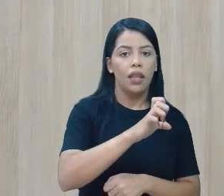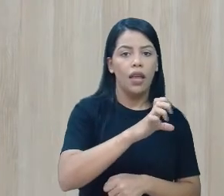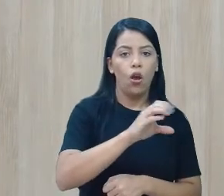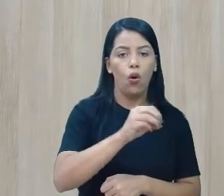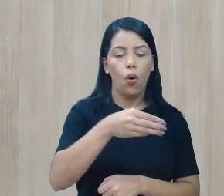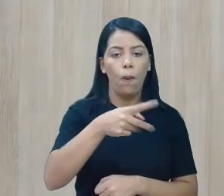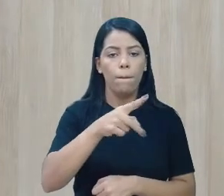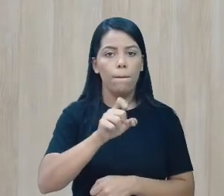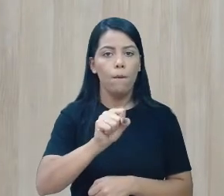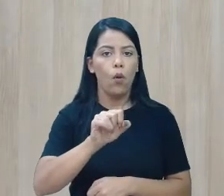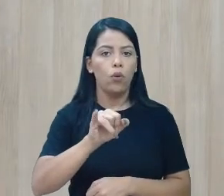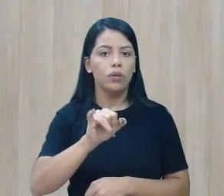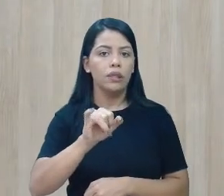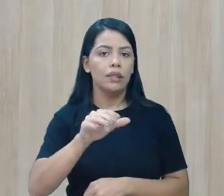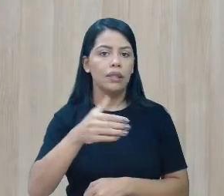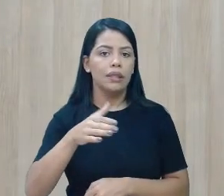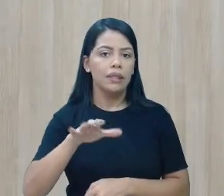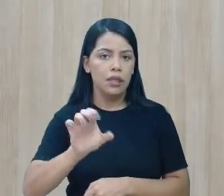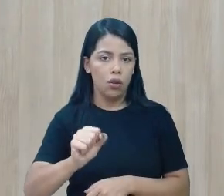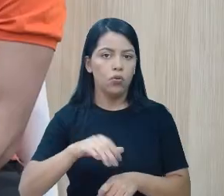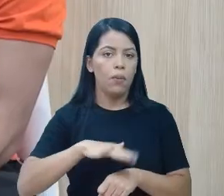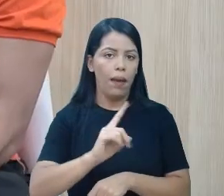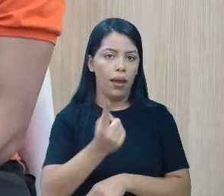como é que está aí a movimentação no chat?